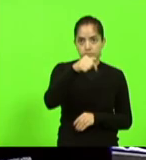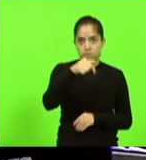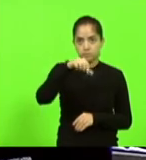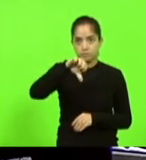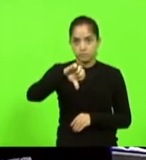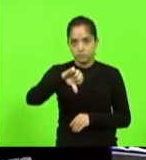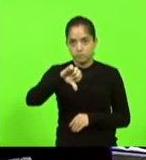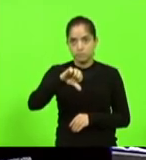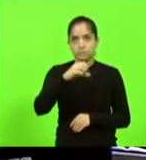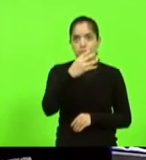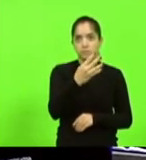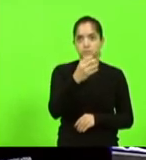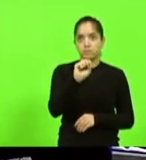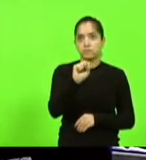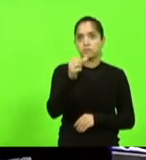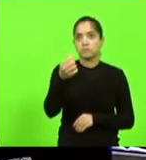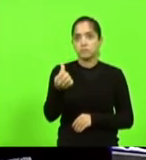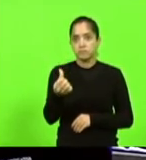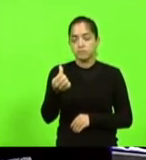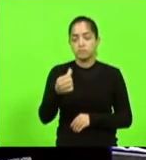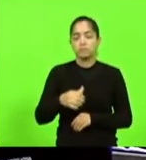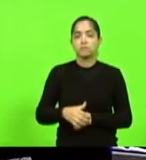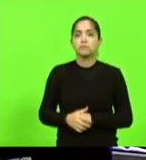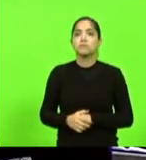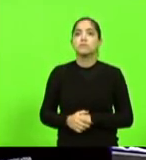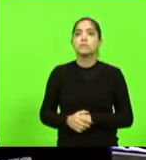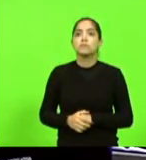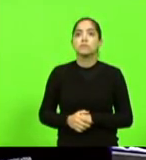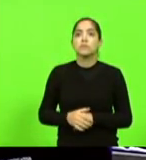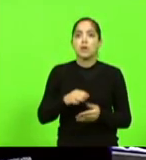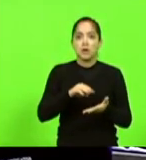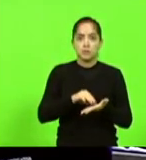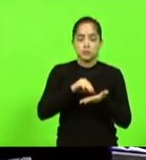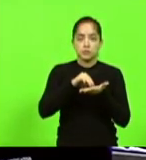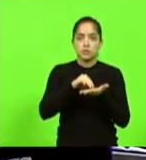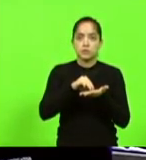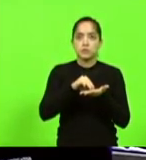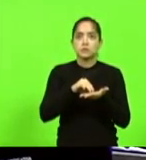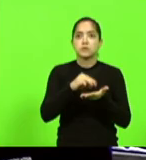479 a 486/2021. As moções números